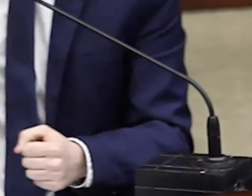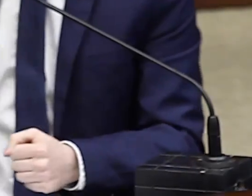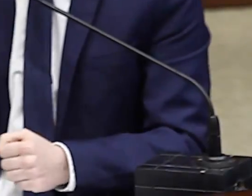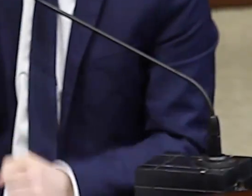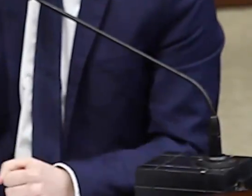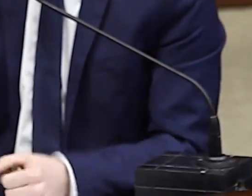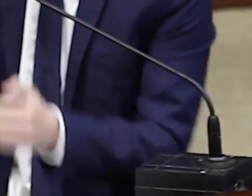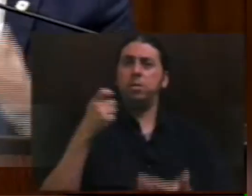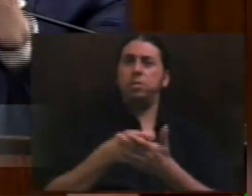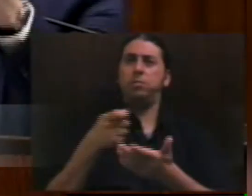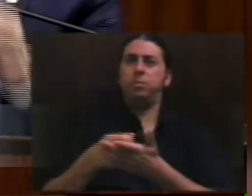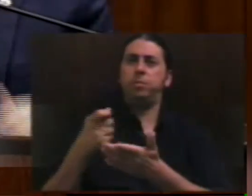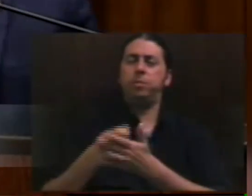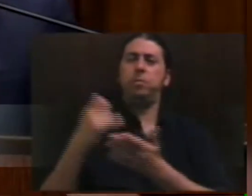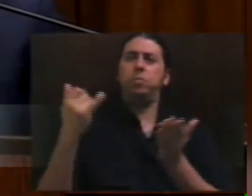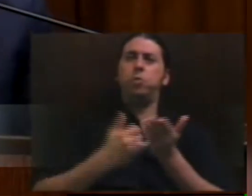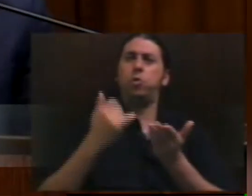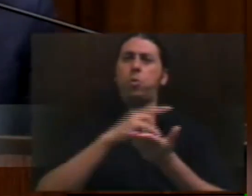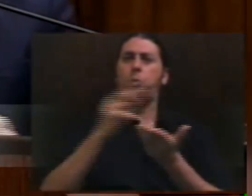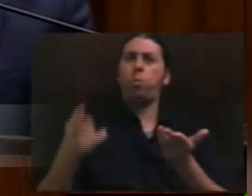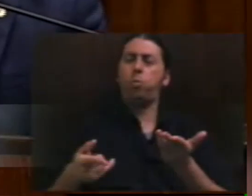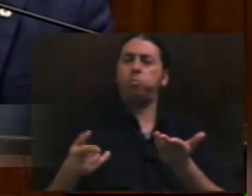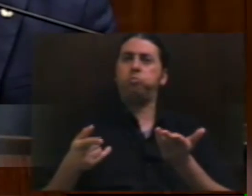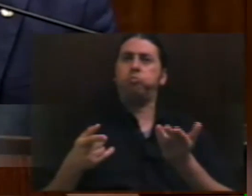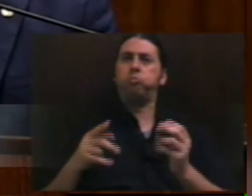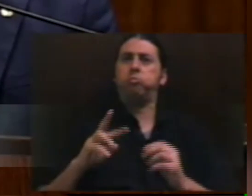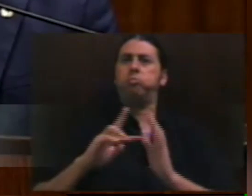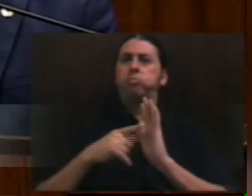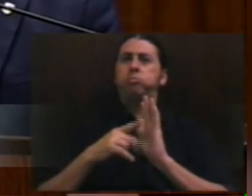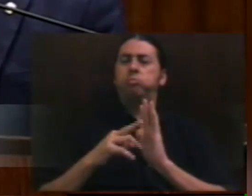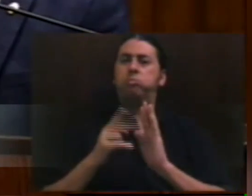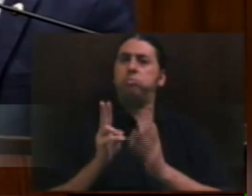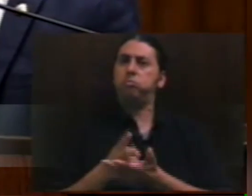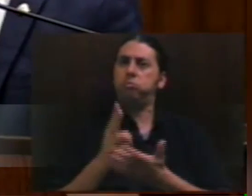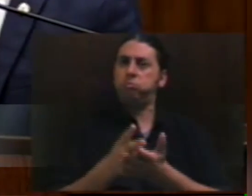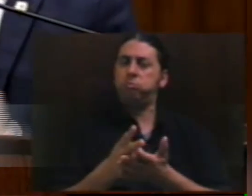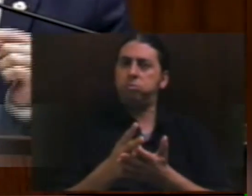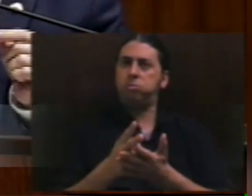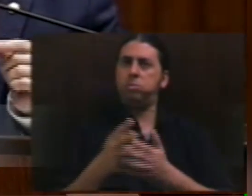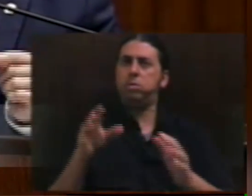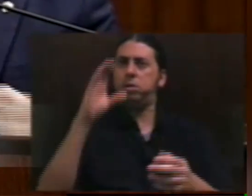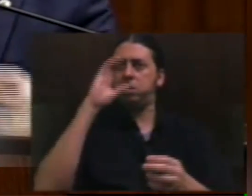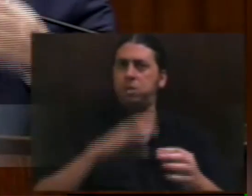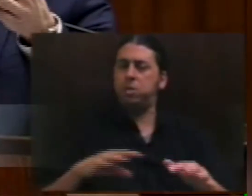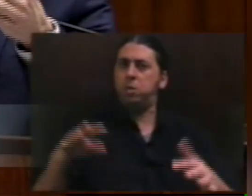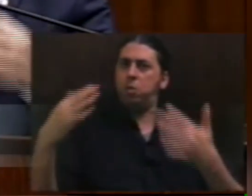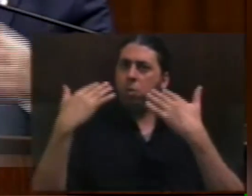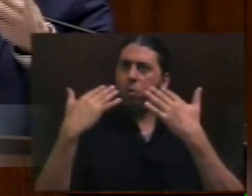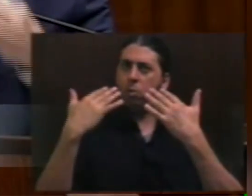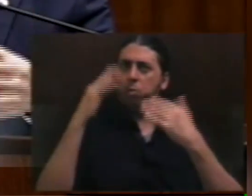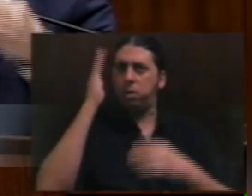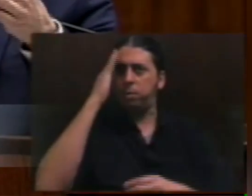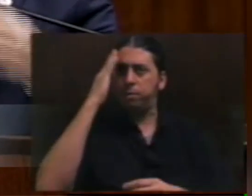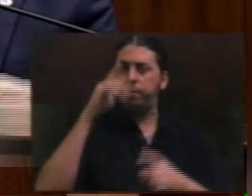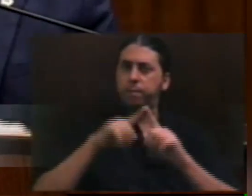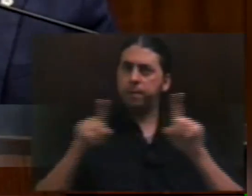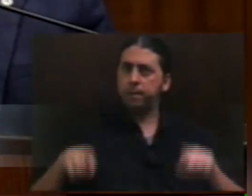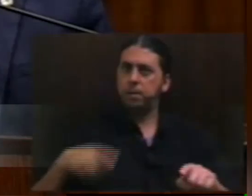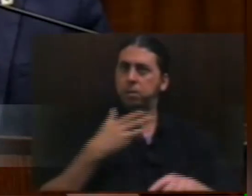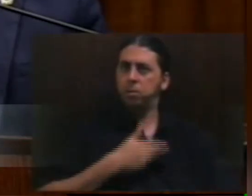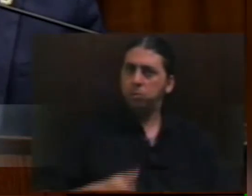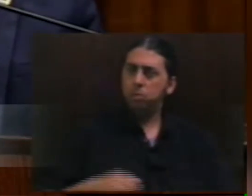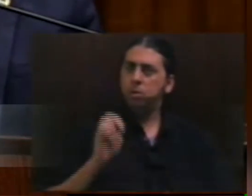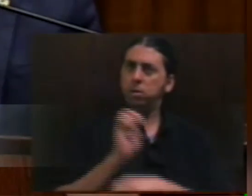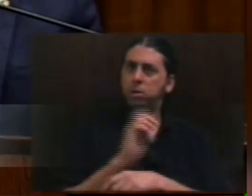manter sindicalista. Cidadão, você que está assistindo a este pronunciamento, saiba que a funcionário público do